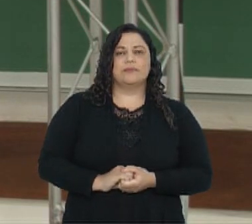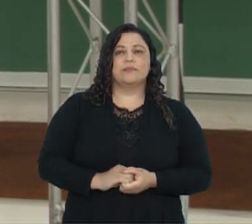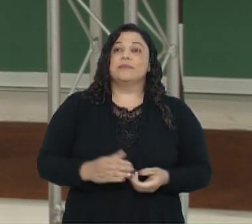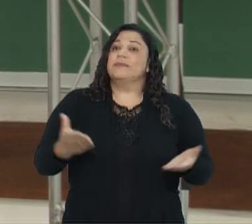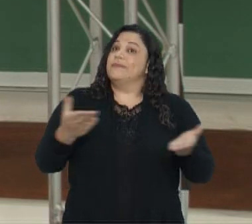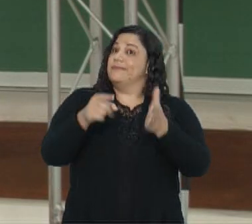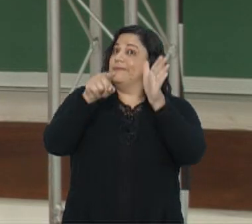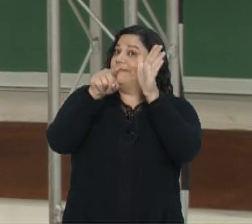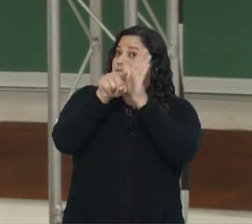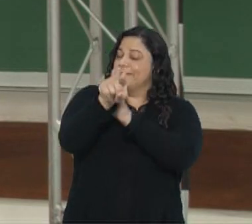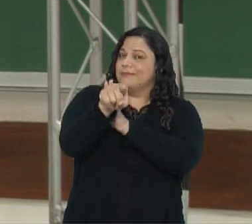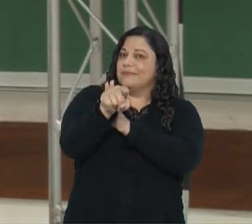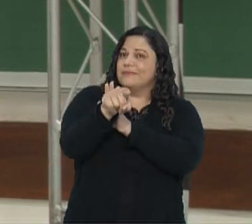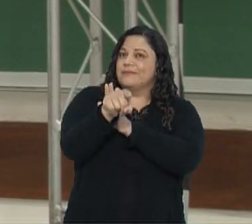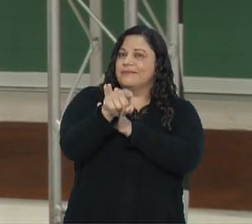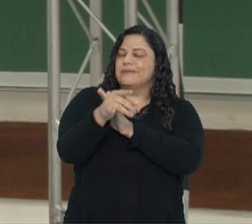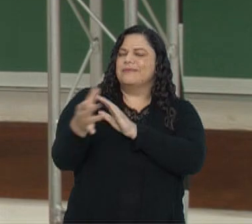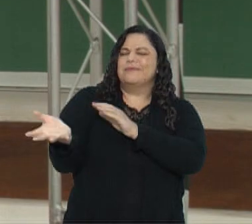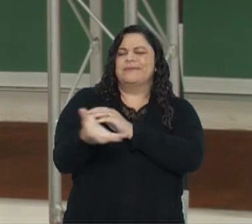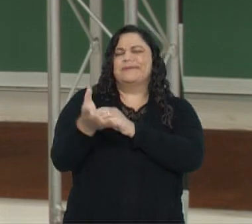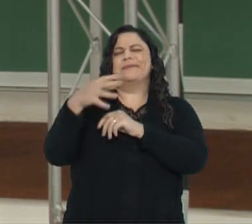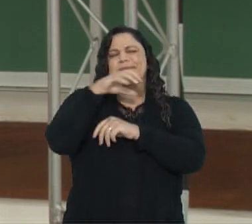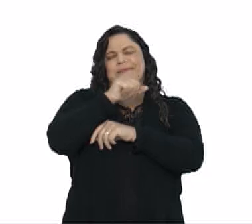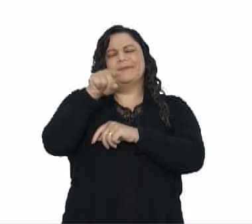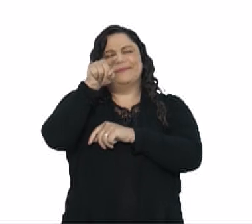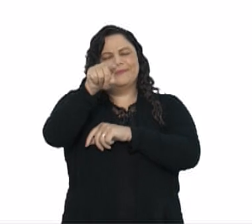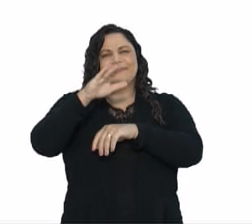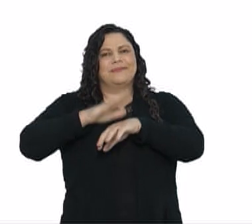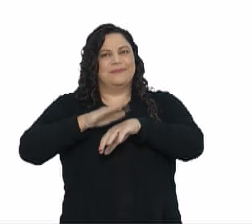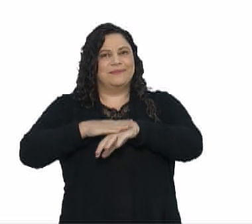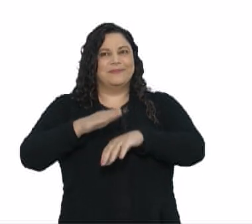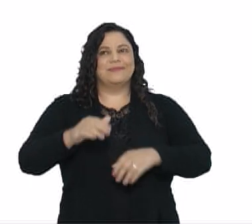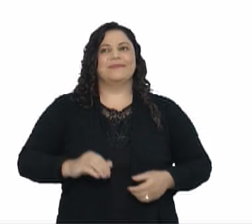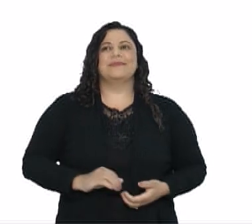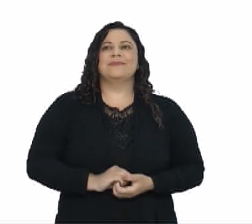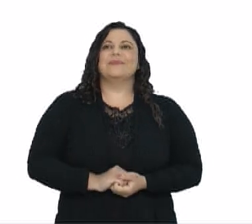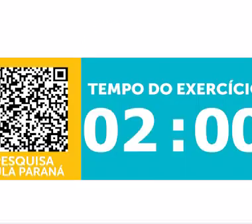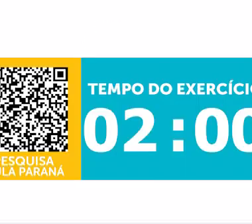Então, vamos lá. Rapidinho com vocês.